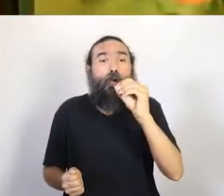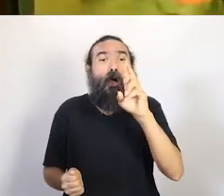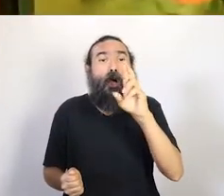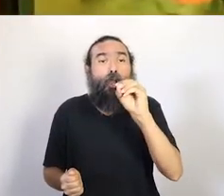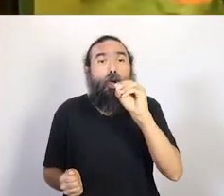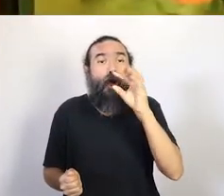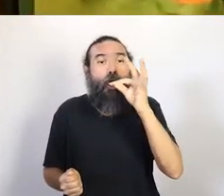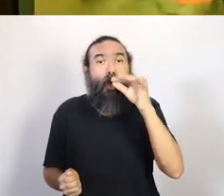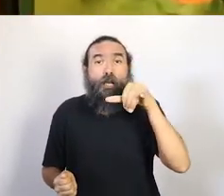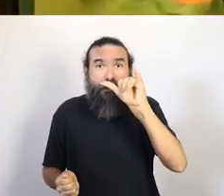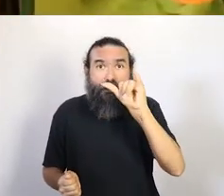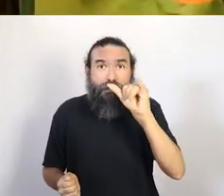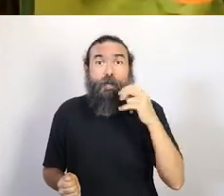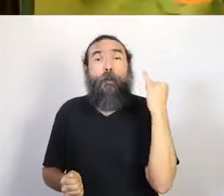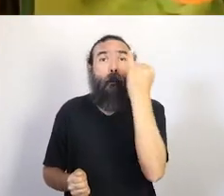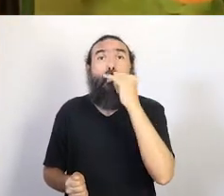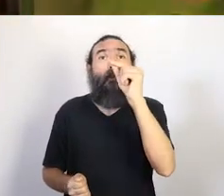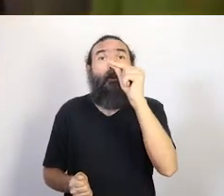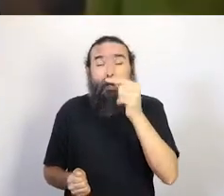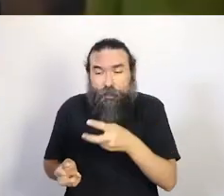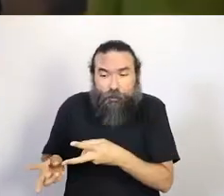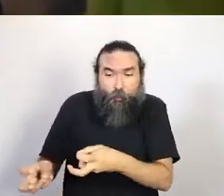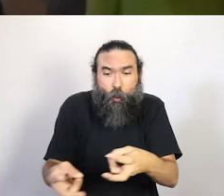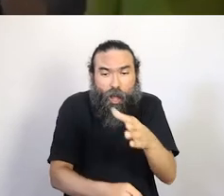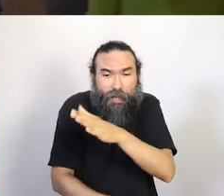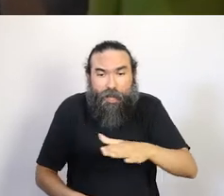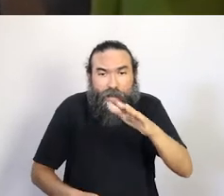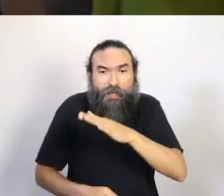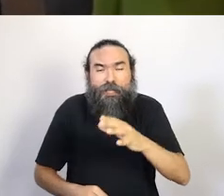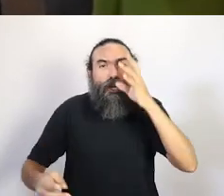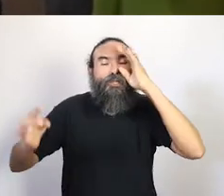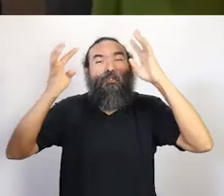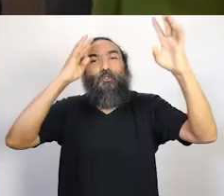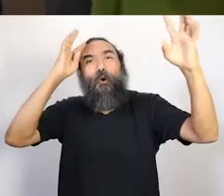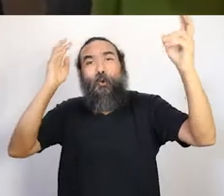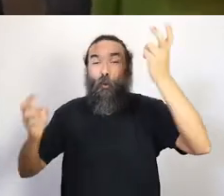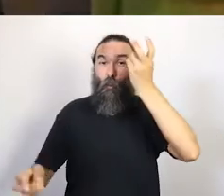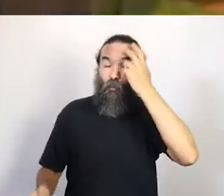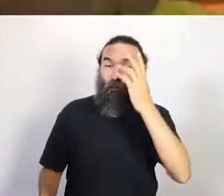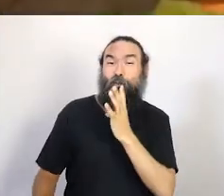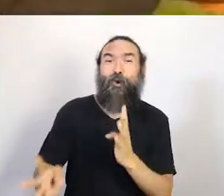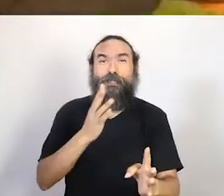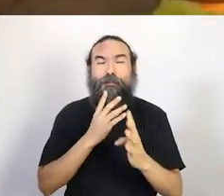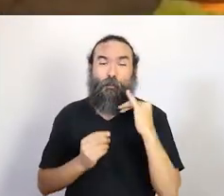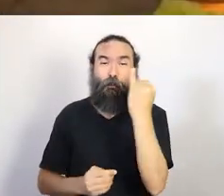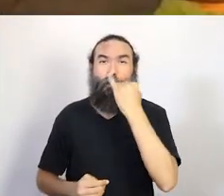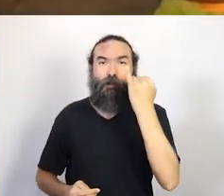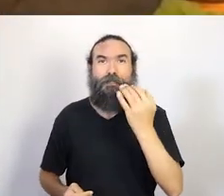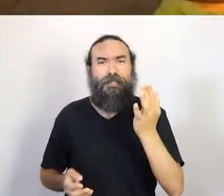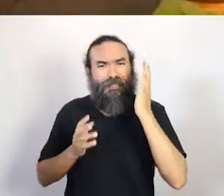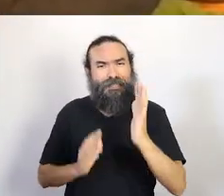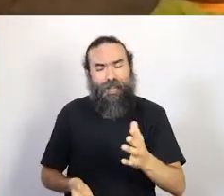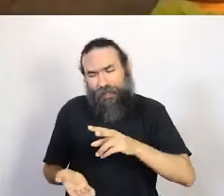faz parte de... Garimpeira de sonhos, né? Garimpeira de sonhos, isso mesmo. Quantas operetas a gente já fez nesse... Uns 16, Juliano,